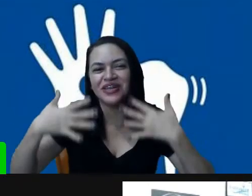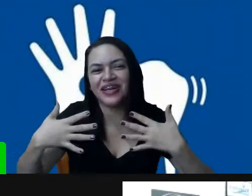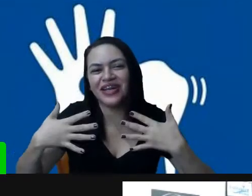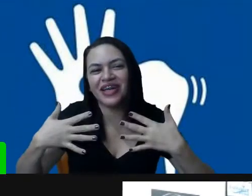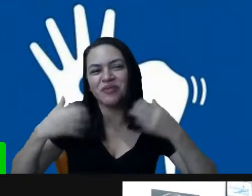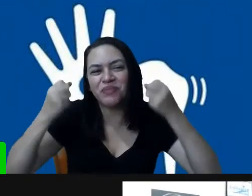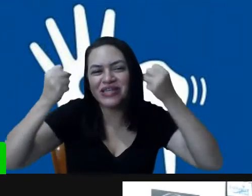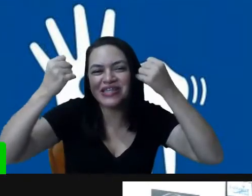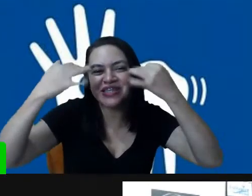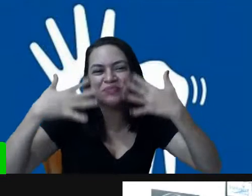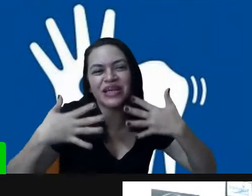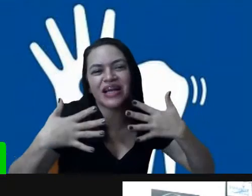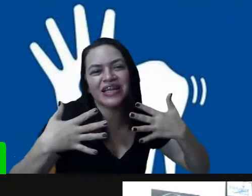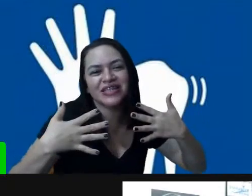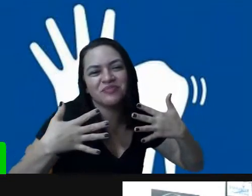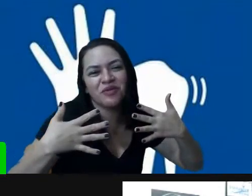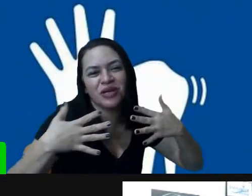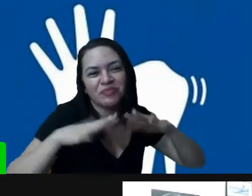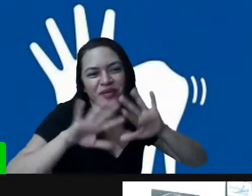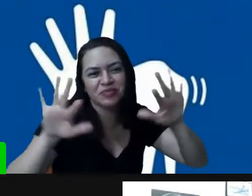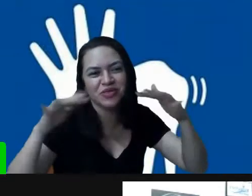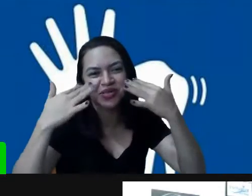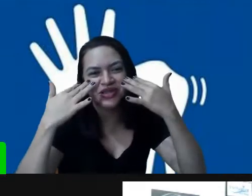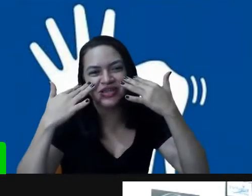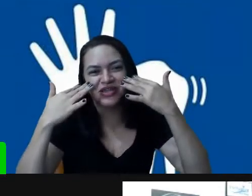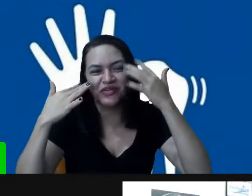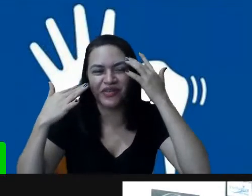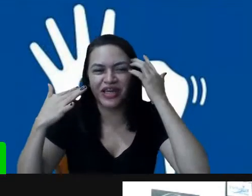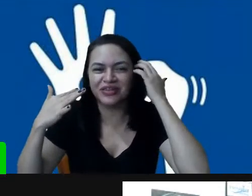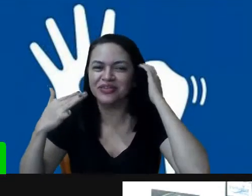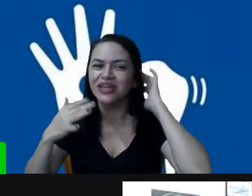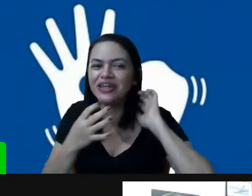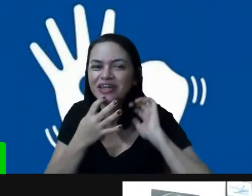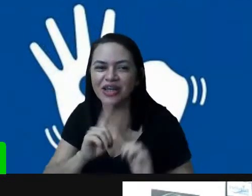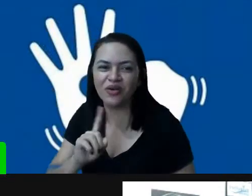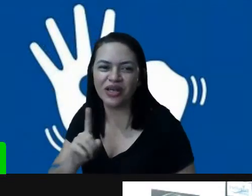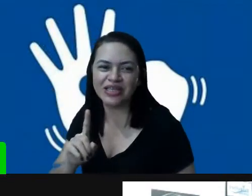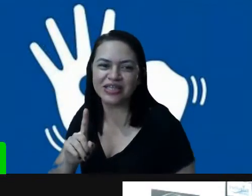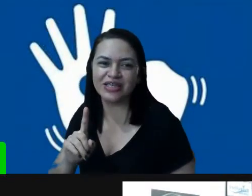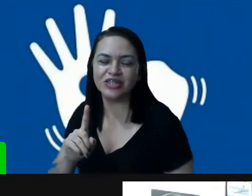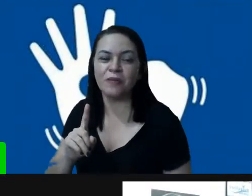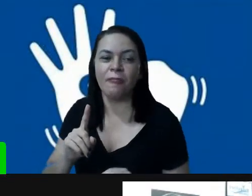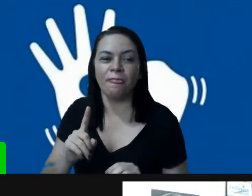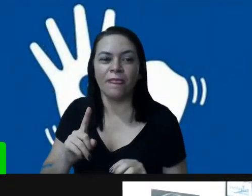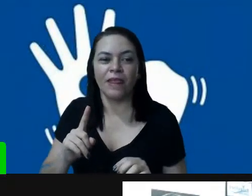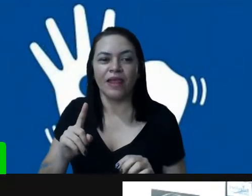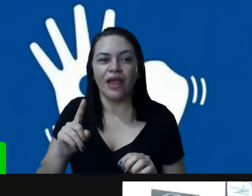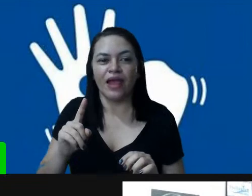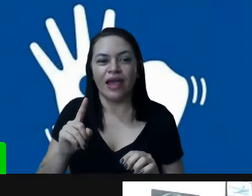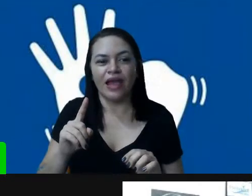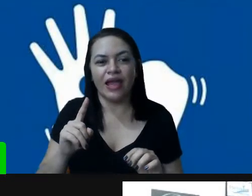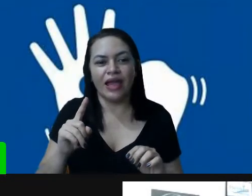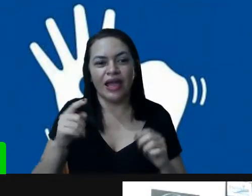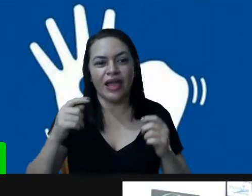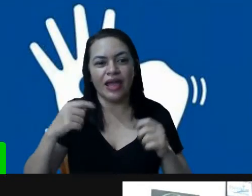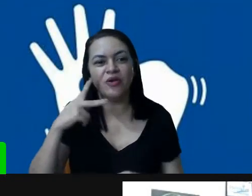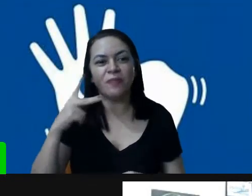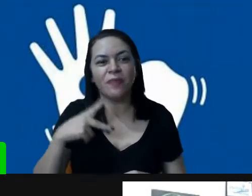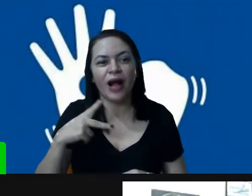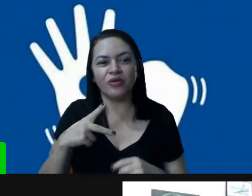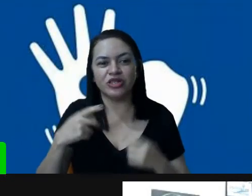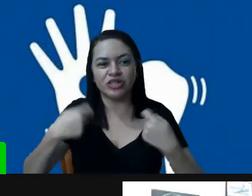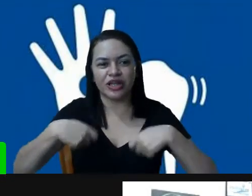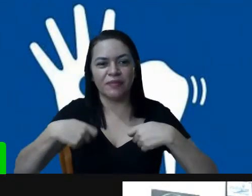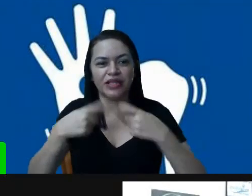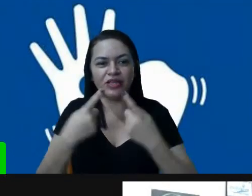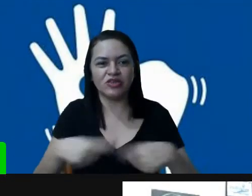que tem que. Explicar nesse momento para as pessoas que estão vendo e que não conhecem a gente. Eu e o